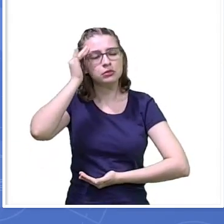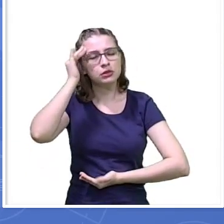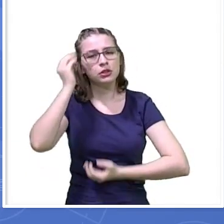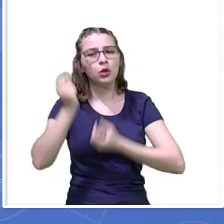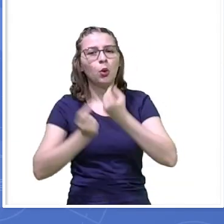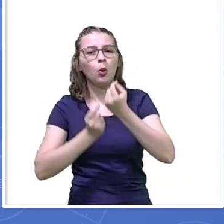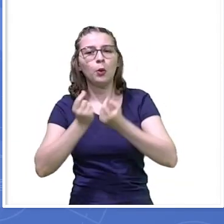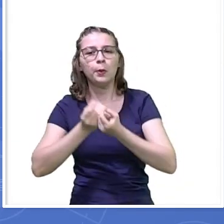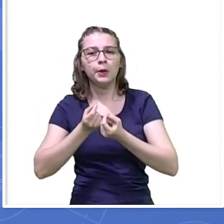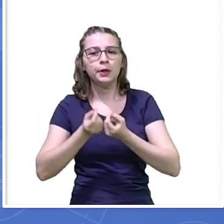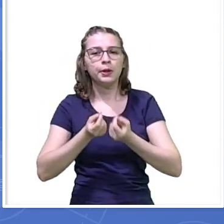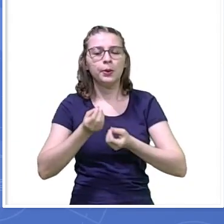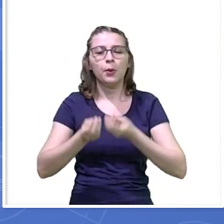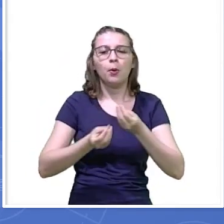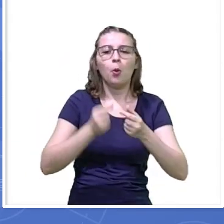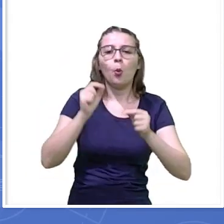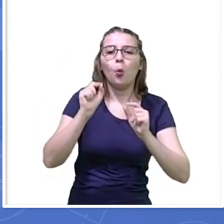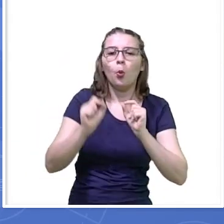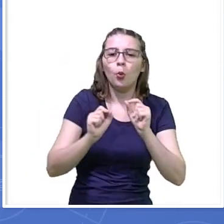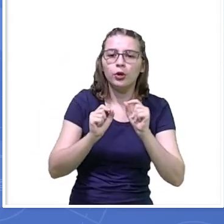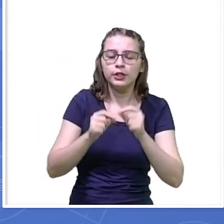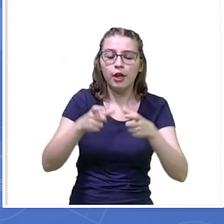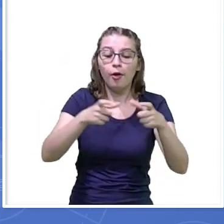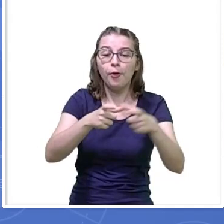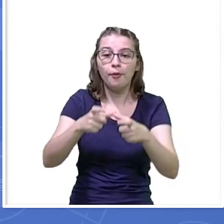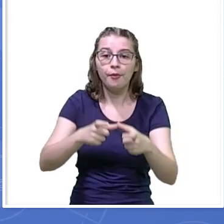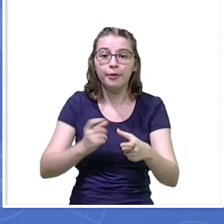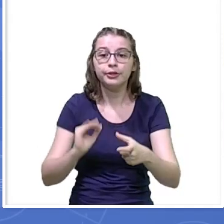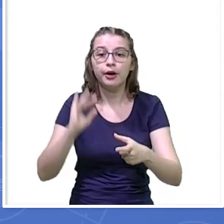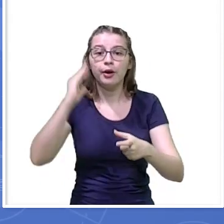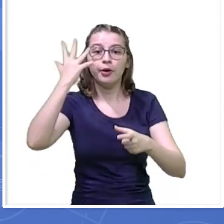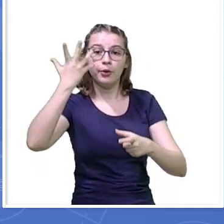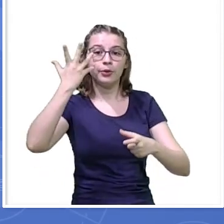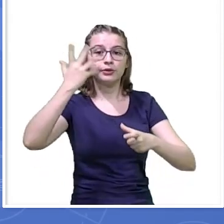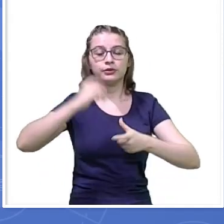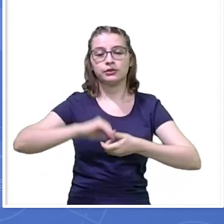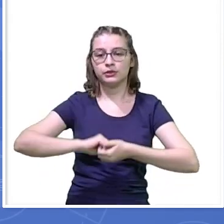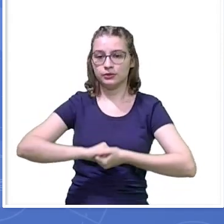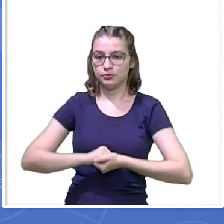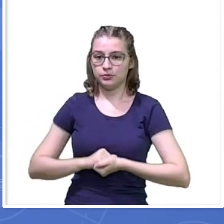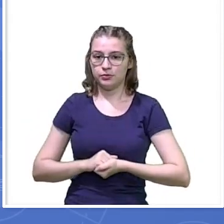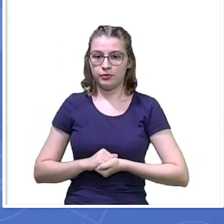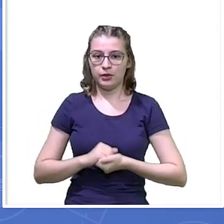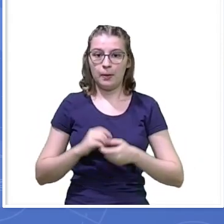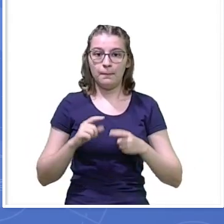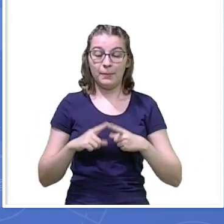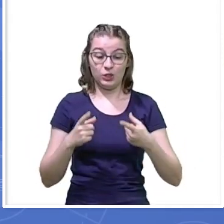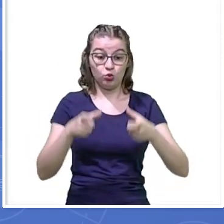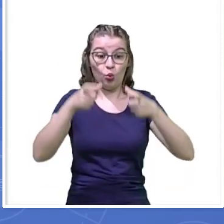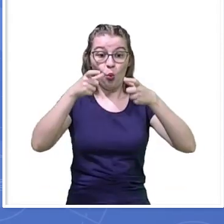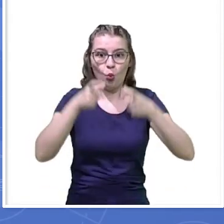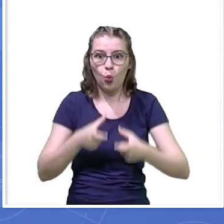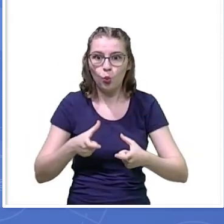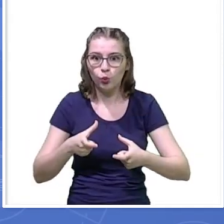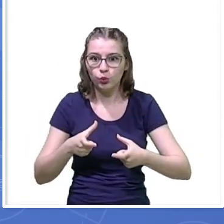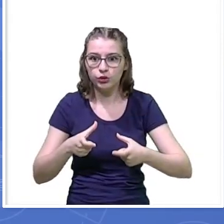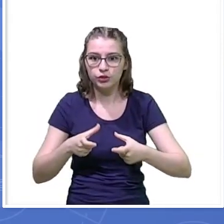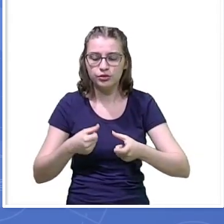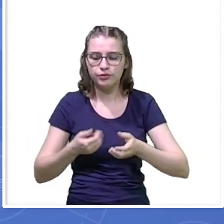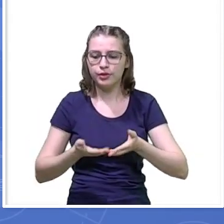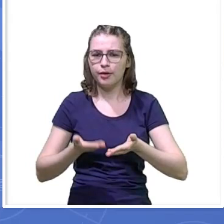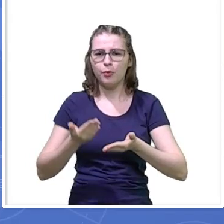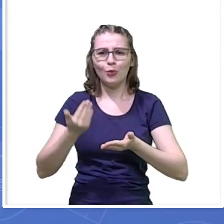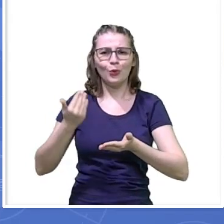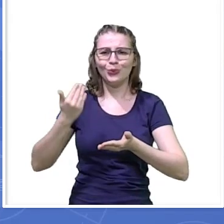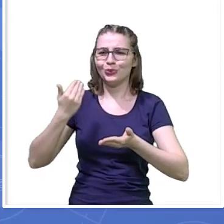está acontecendo, por que acontece determinada coisa, né? Mas o onde é uma informação que ela é anterior a isso,